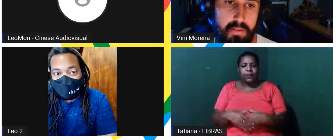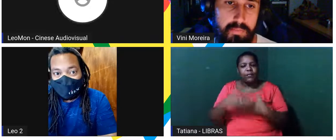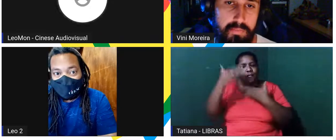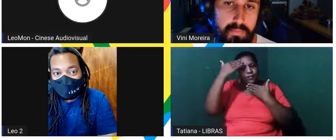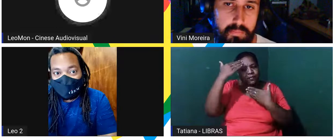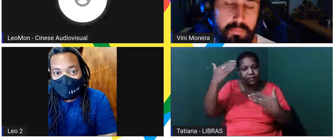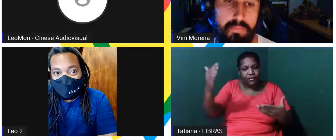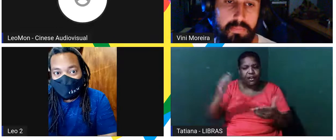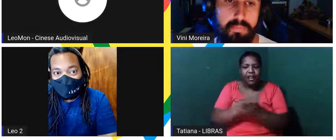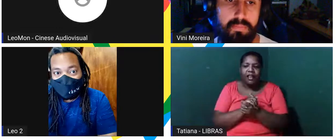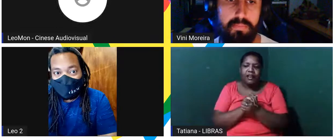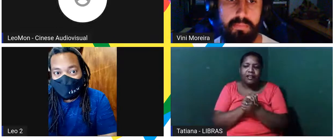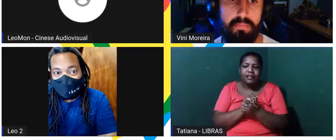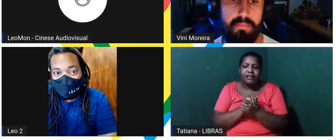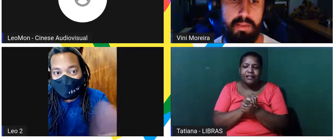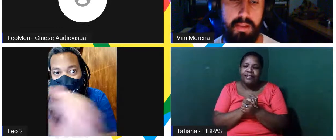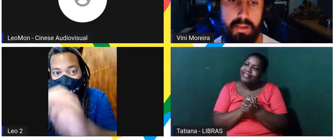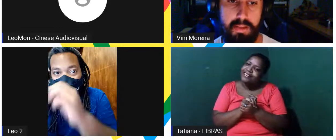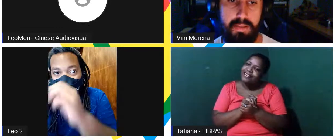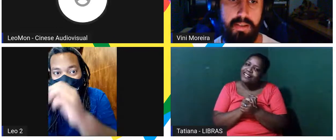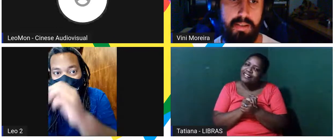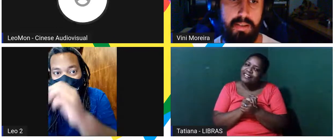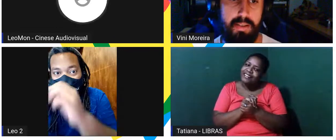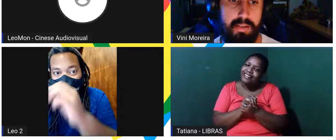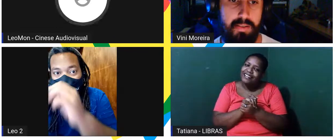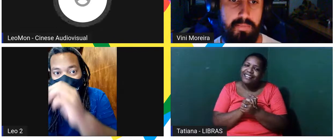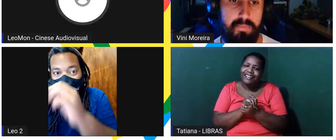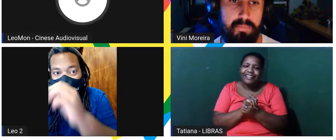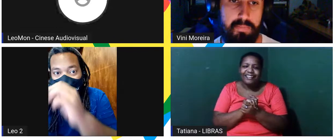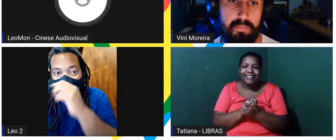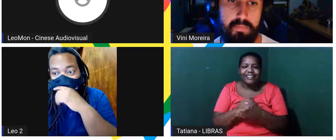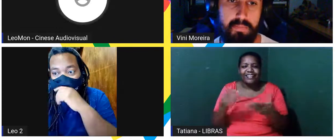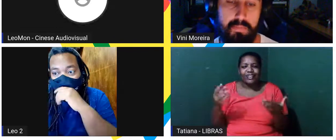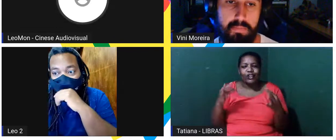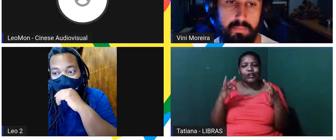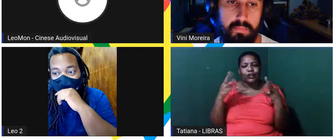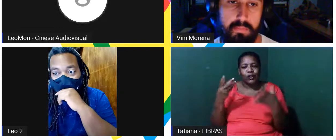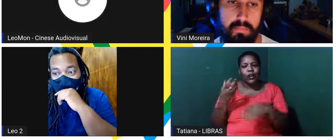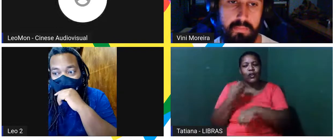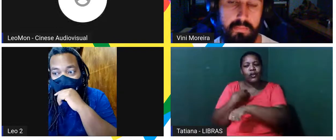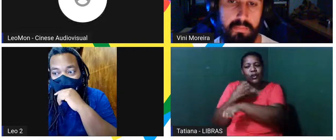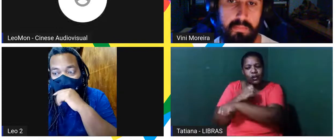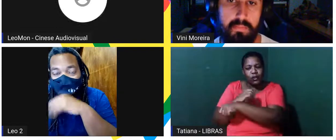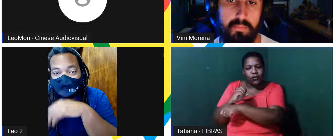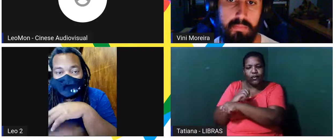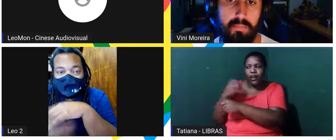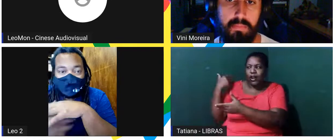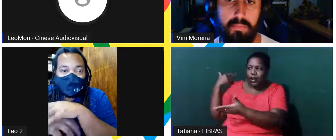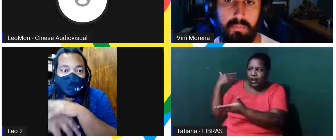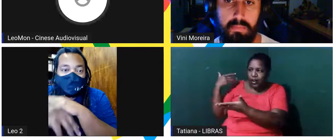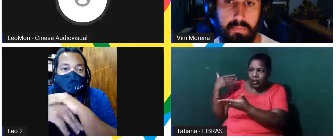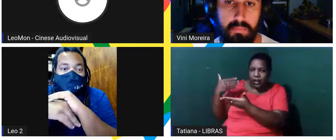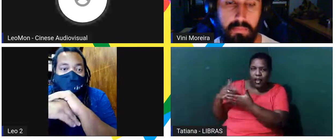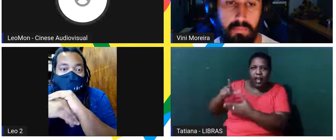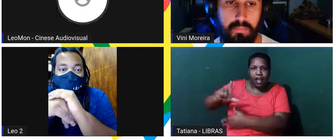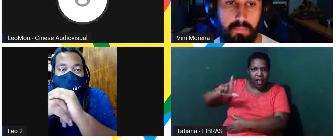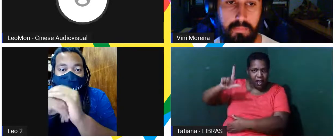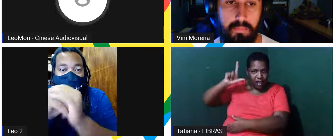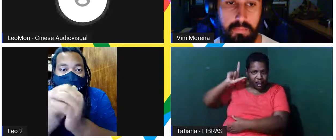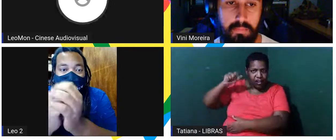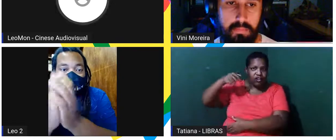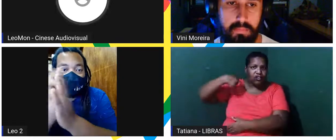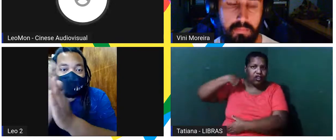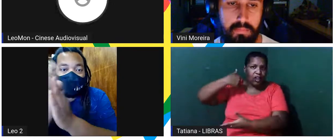agradecido assim eu acho que em face de todas as oficinas que já foram